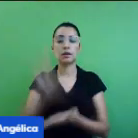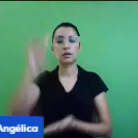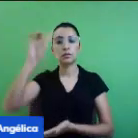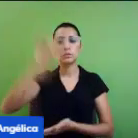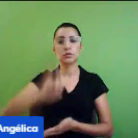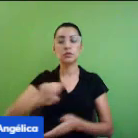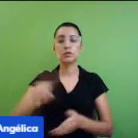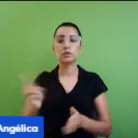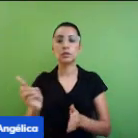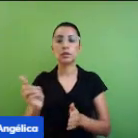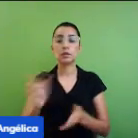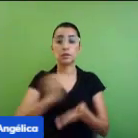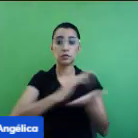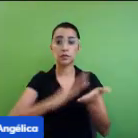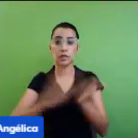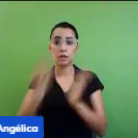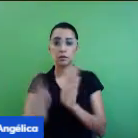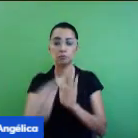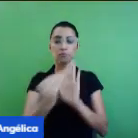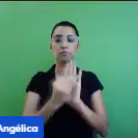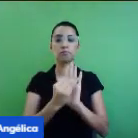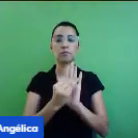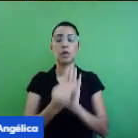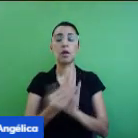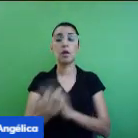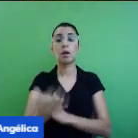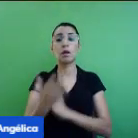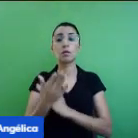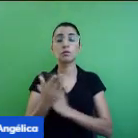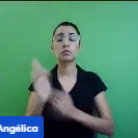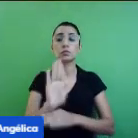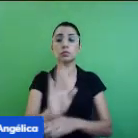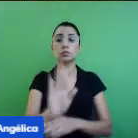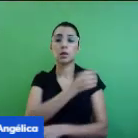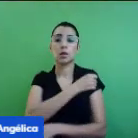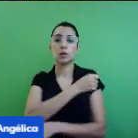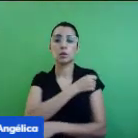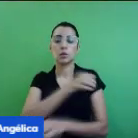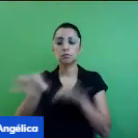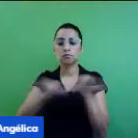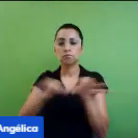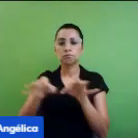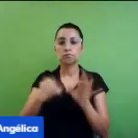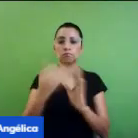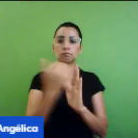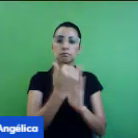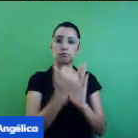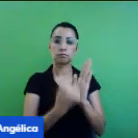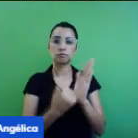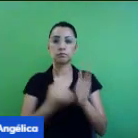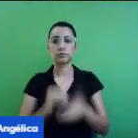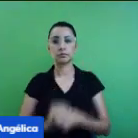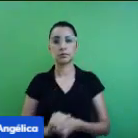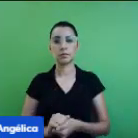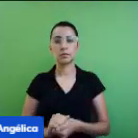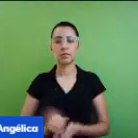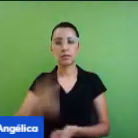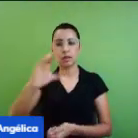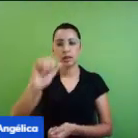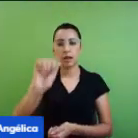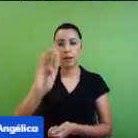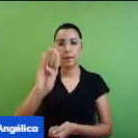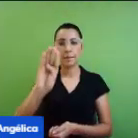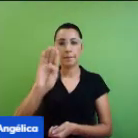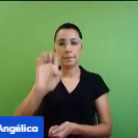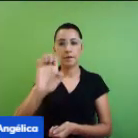escolares, o que ajuda o estudante a se organizar. Nós vamos trabalhar o cabeçalho só porque ele faz uma parte da